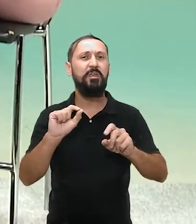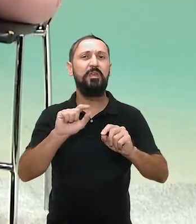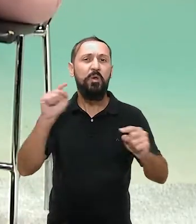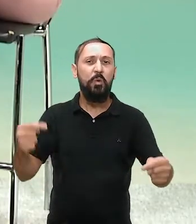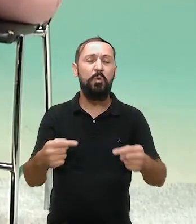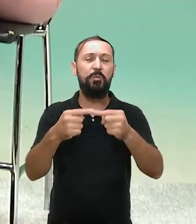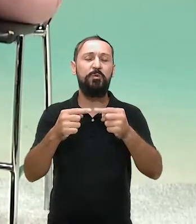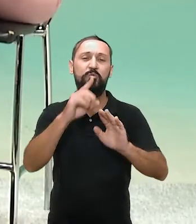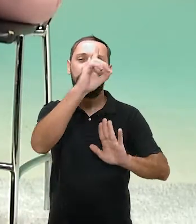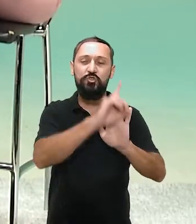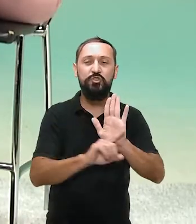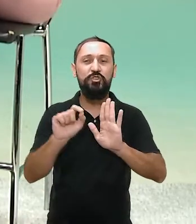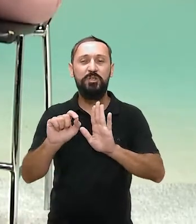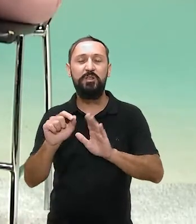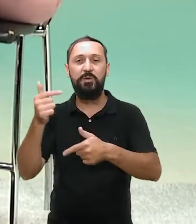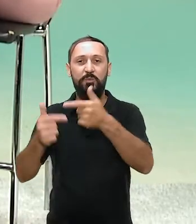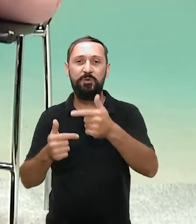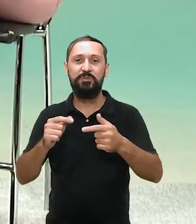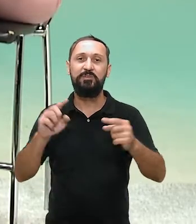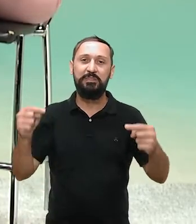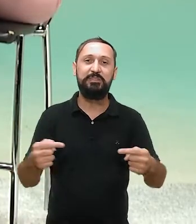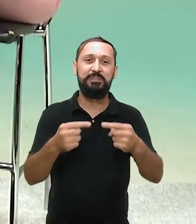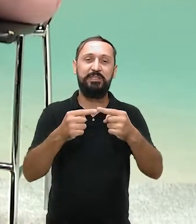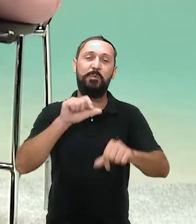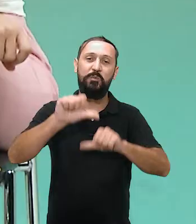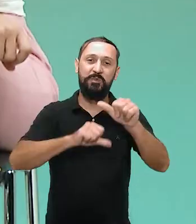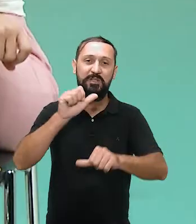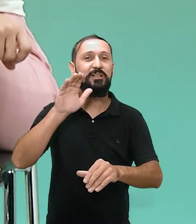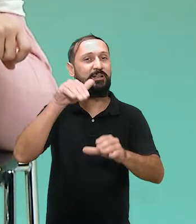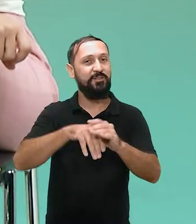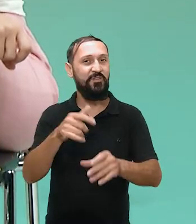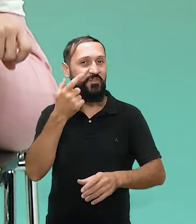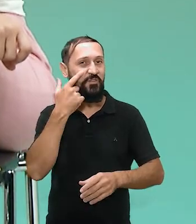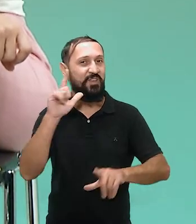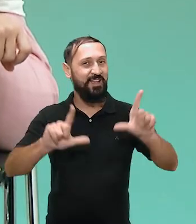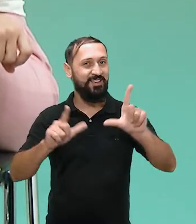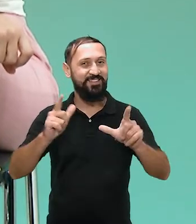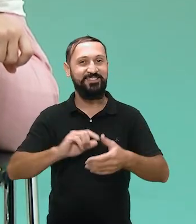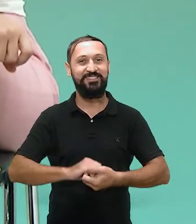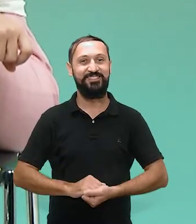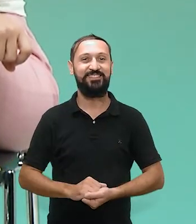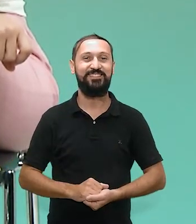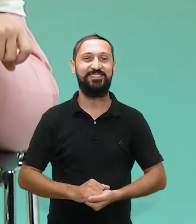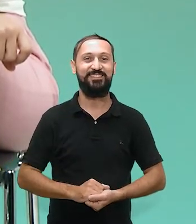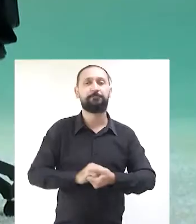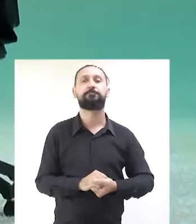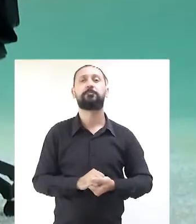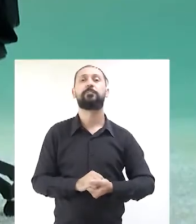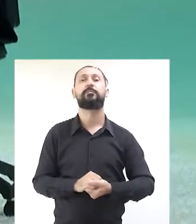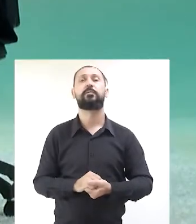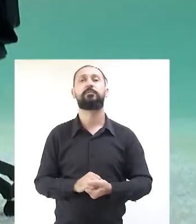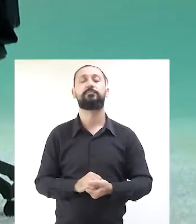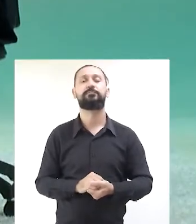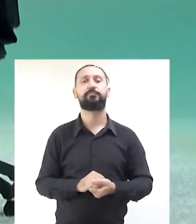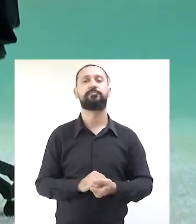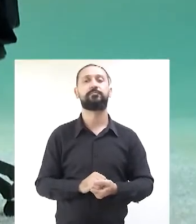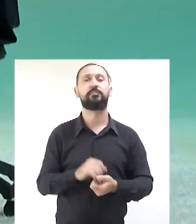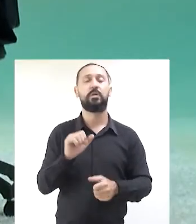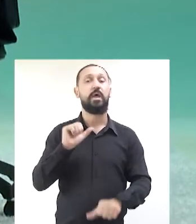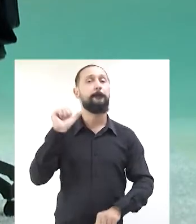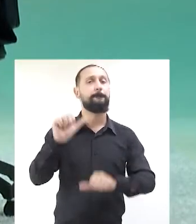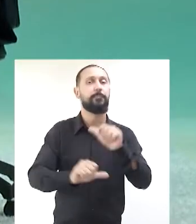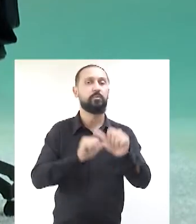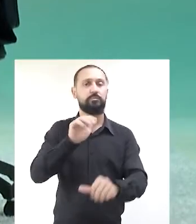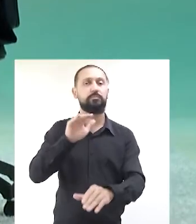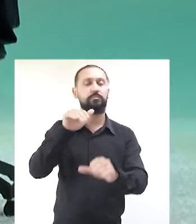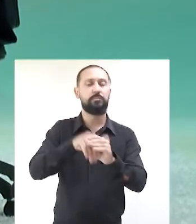tema que tenha mais a ver com direito e política do que a reforma eleitoral, né? É isso aí, vamos assistir agora. Então, Régis, essa